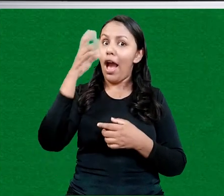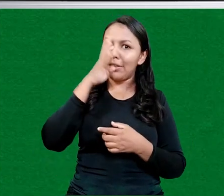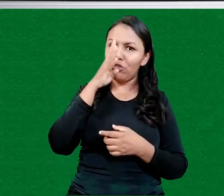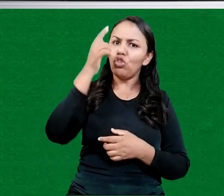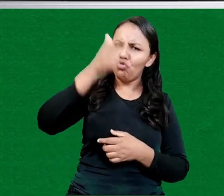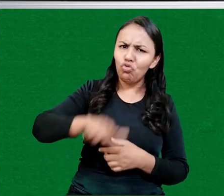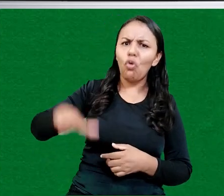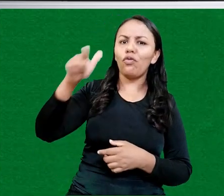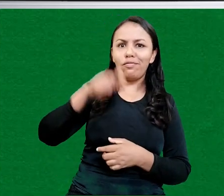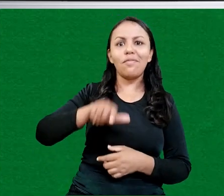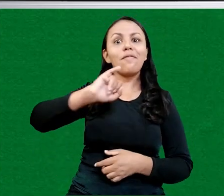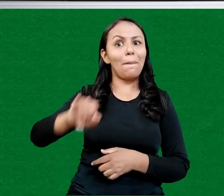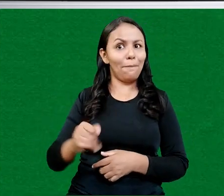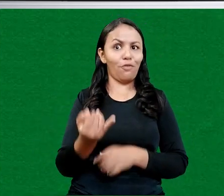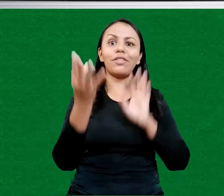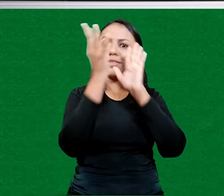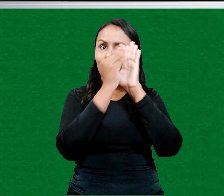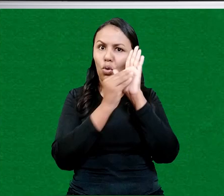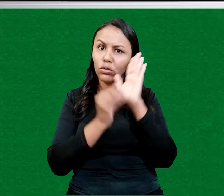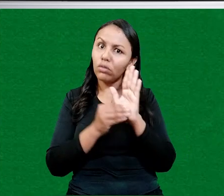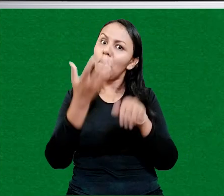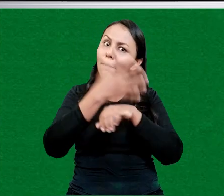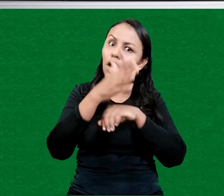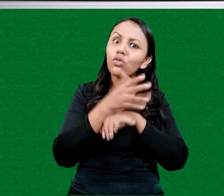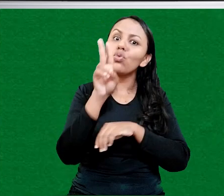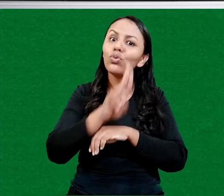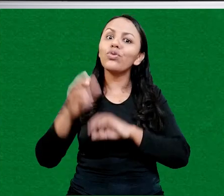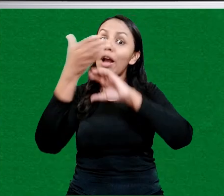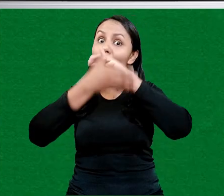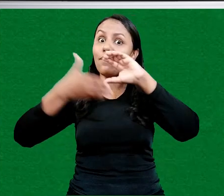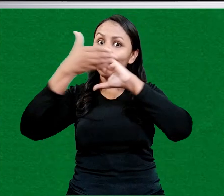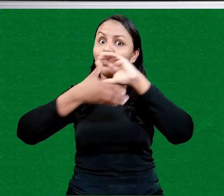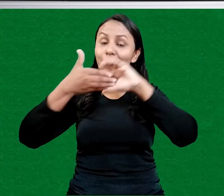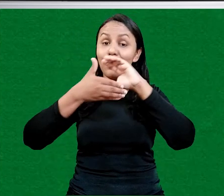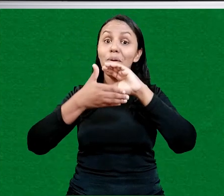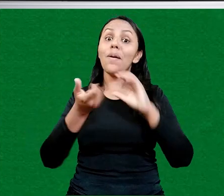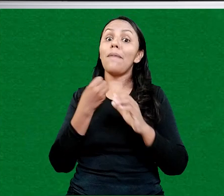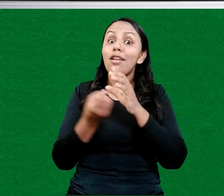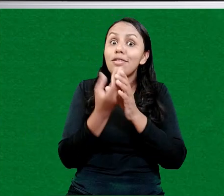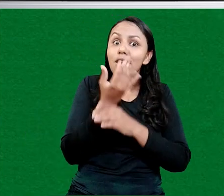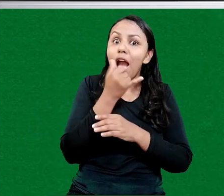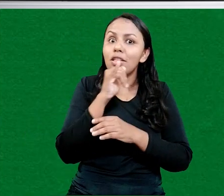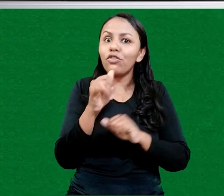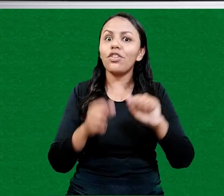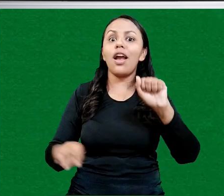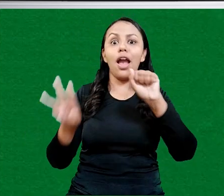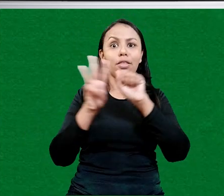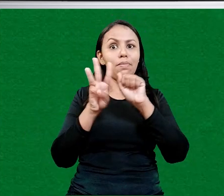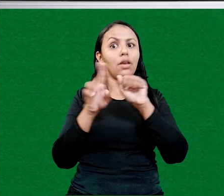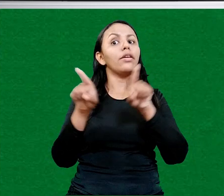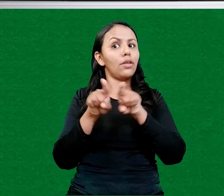episódio e aproveitar esse conteúdo e pôr em prática o consumo de carboidrato na produção de ATP, não esquecendo também do consumo